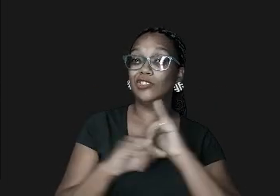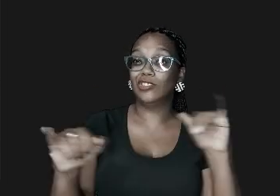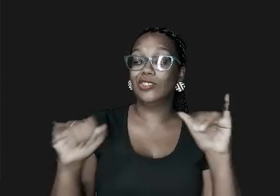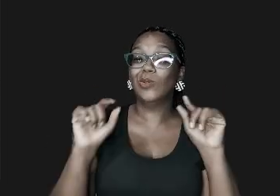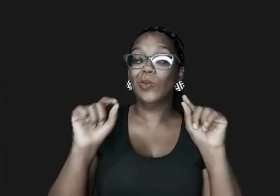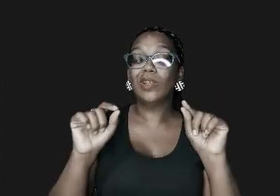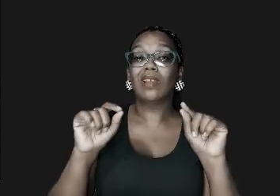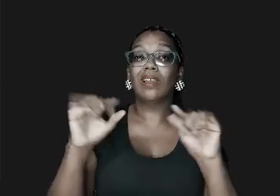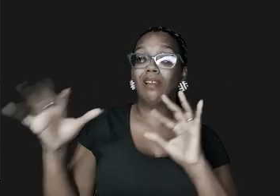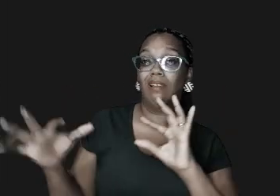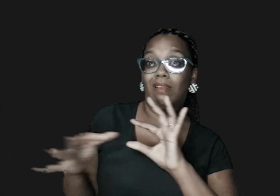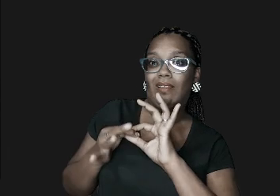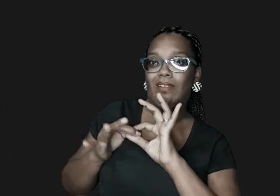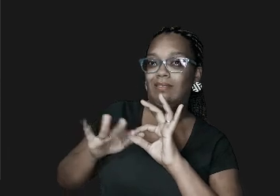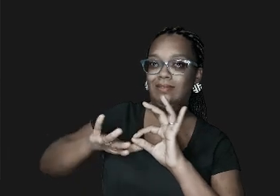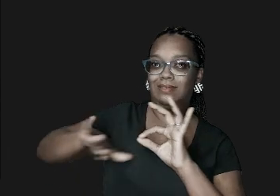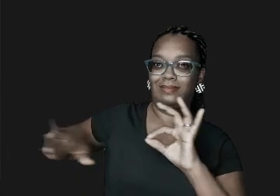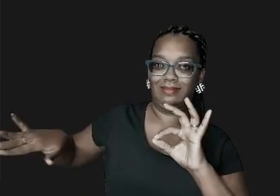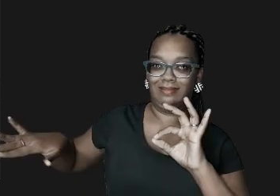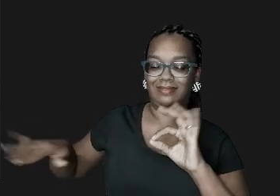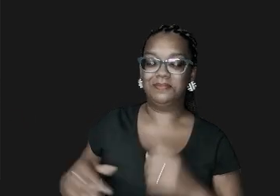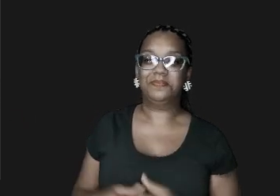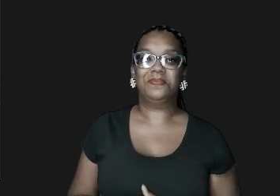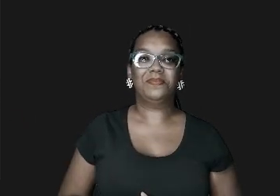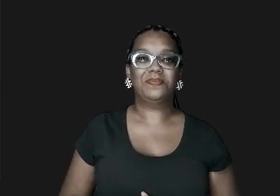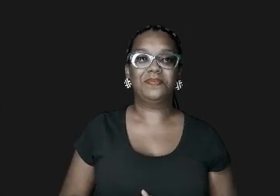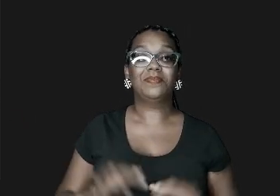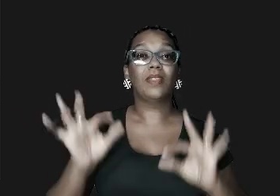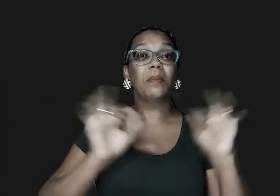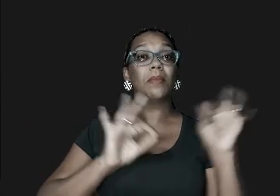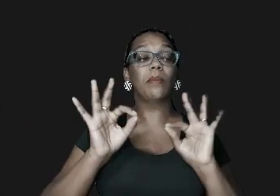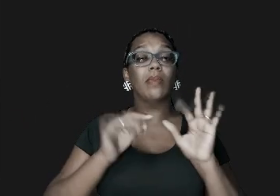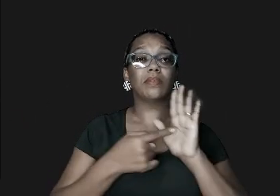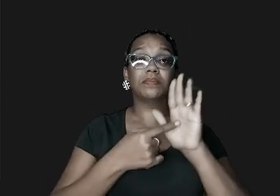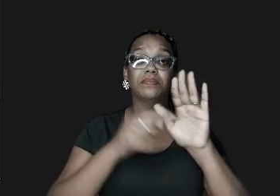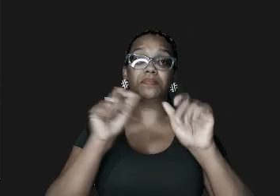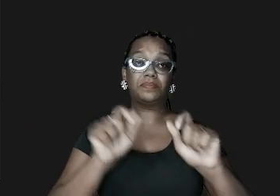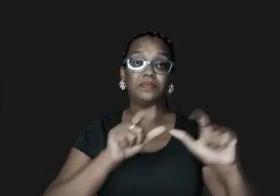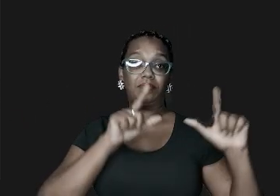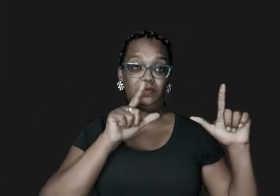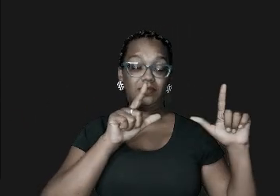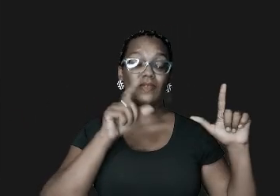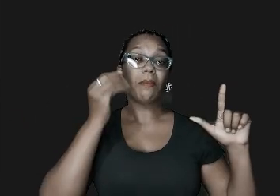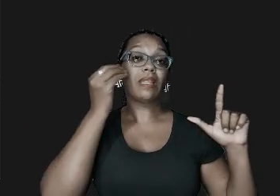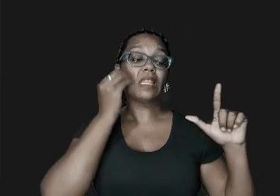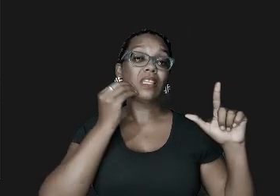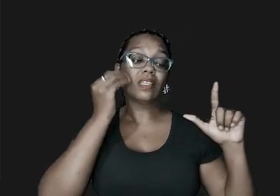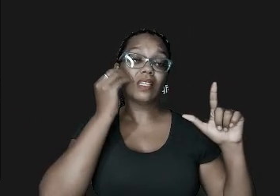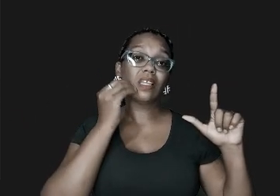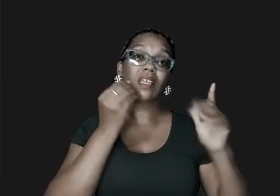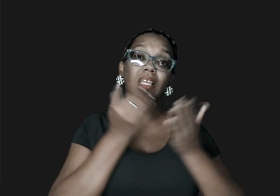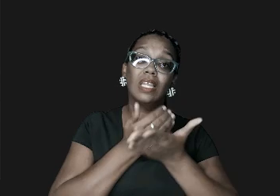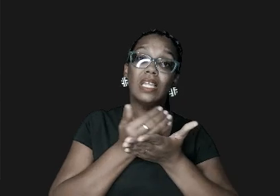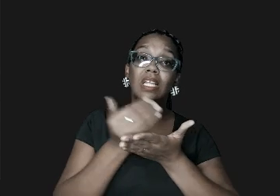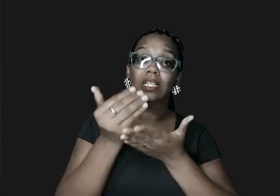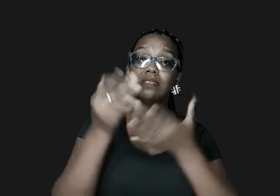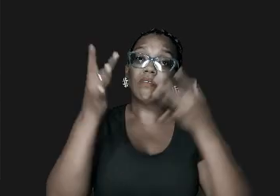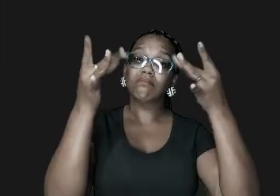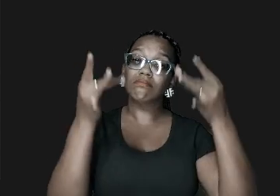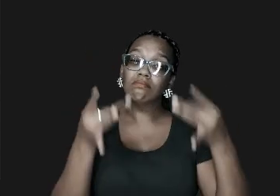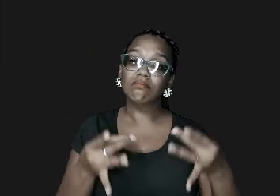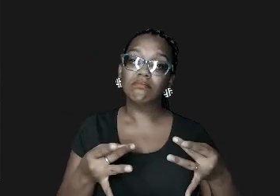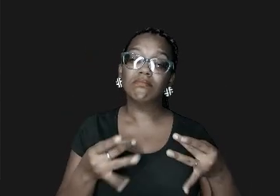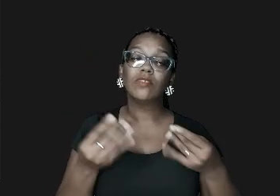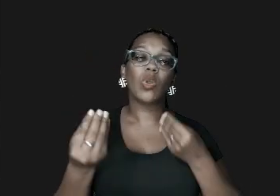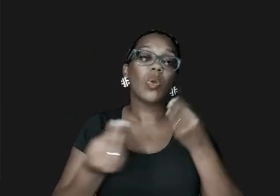mas Vale Fazer o registro aqui de não vinculação preparei uma uma apresentação para